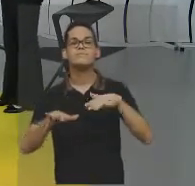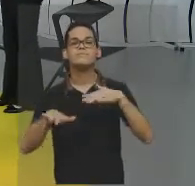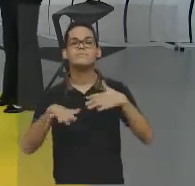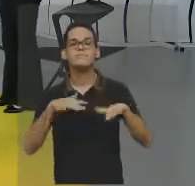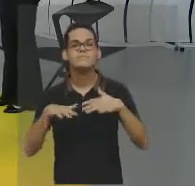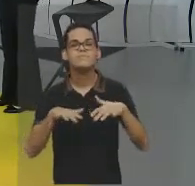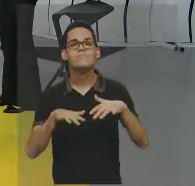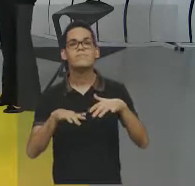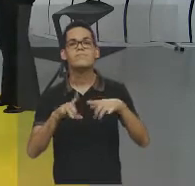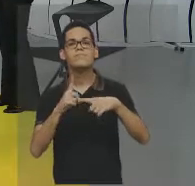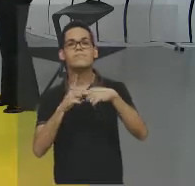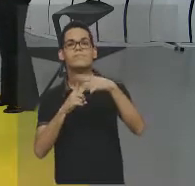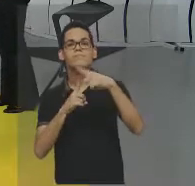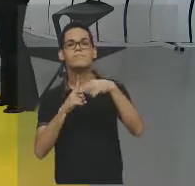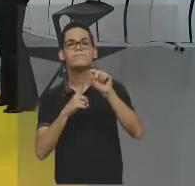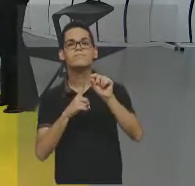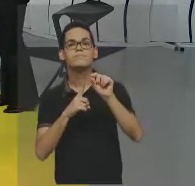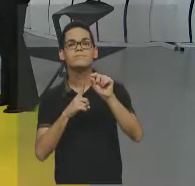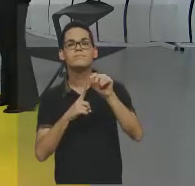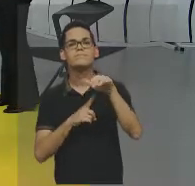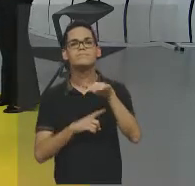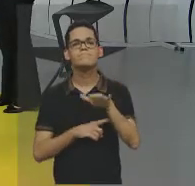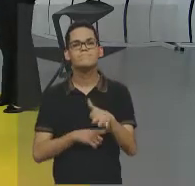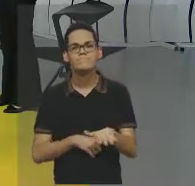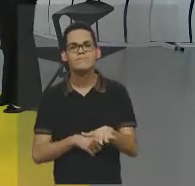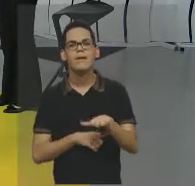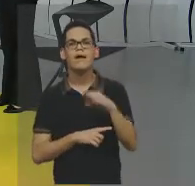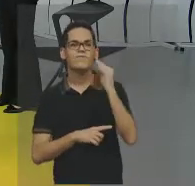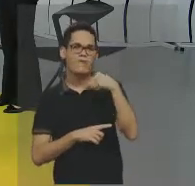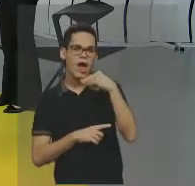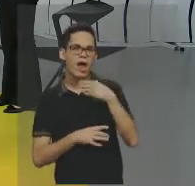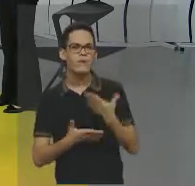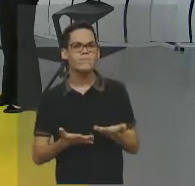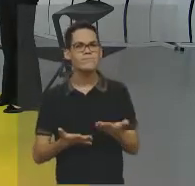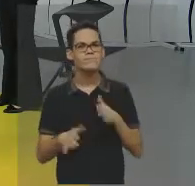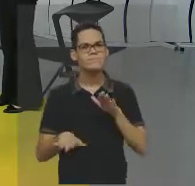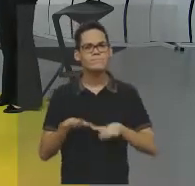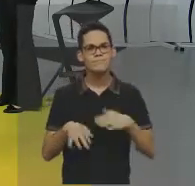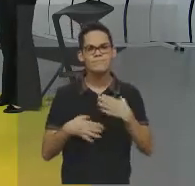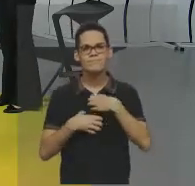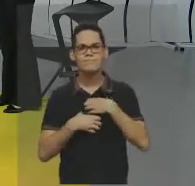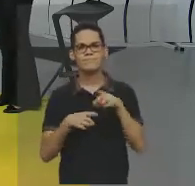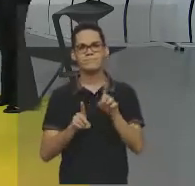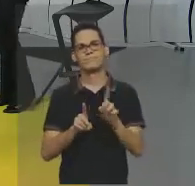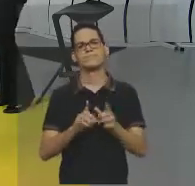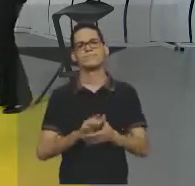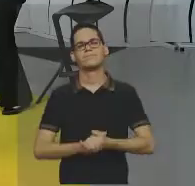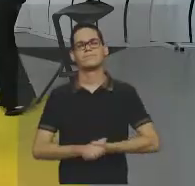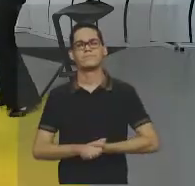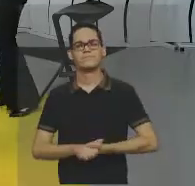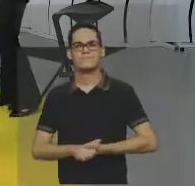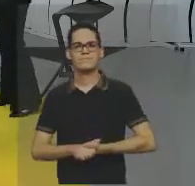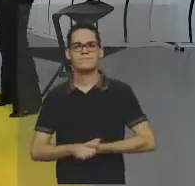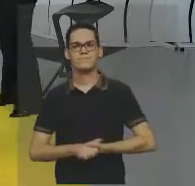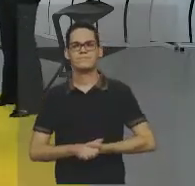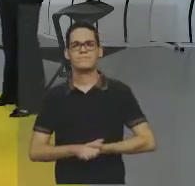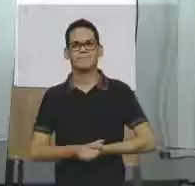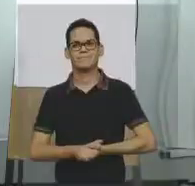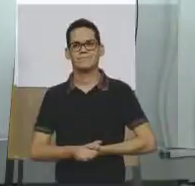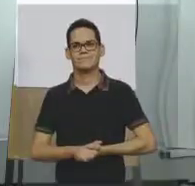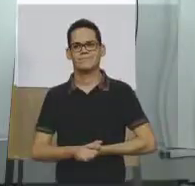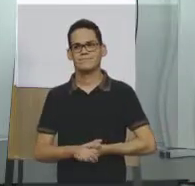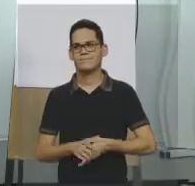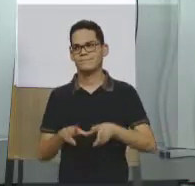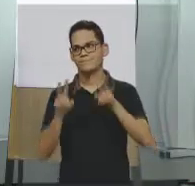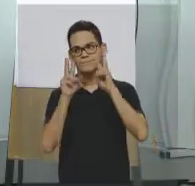muito baixa. Portanto, são terremotos que muitas vezes nós não sentimos. Vamos olhar, então,